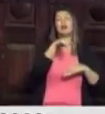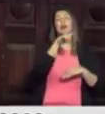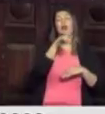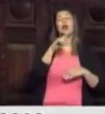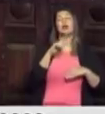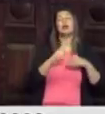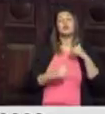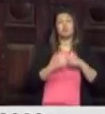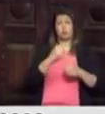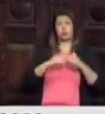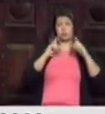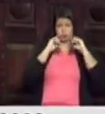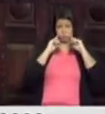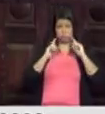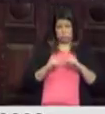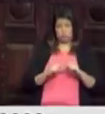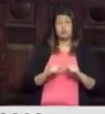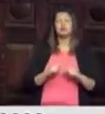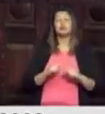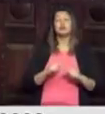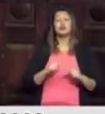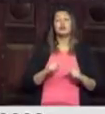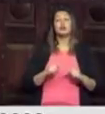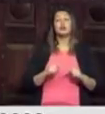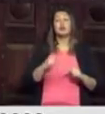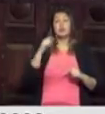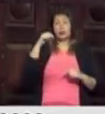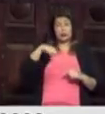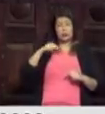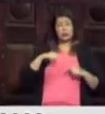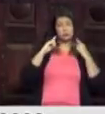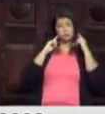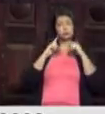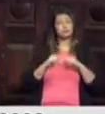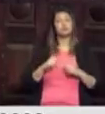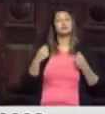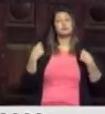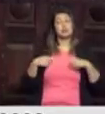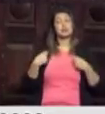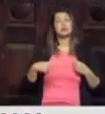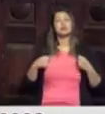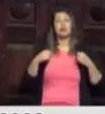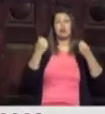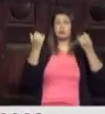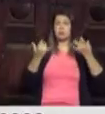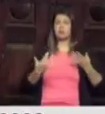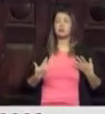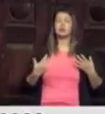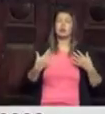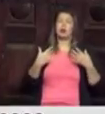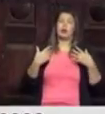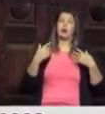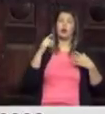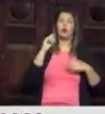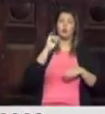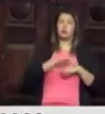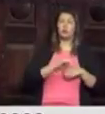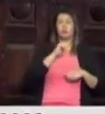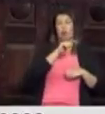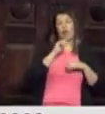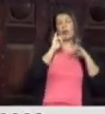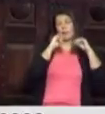Assembleia Legislativa. Cabe a essa Assembleia Legislativa entrar no tema do Maracanã. Um estádio que